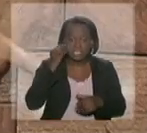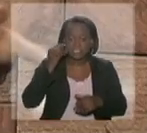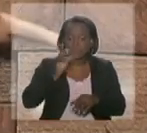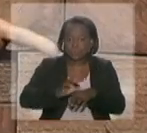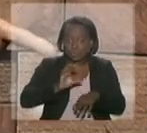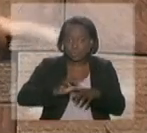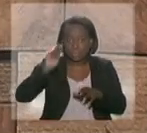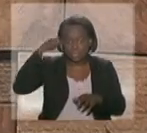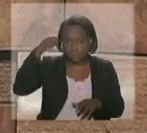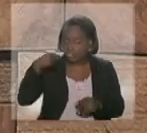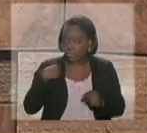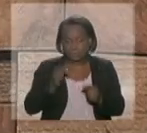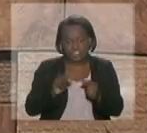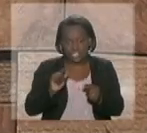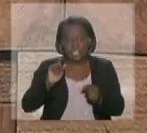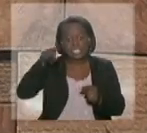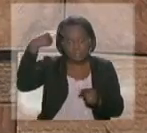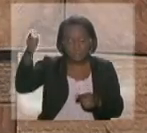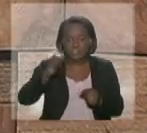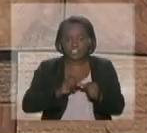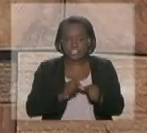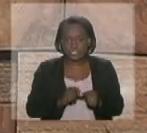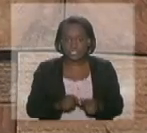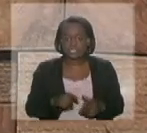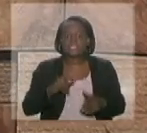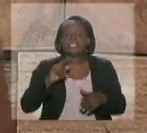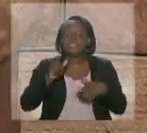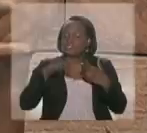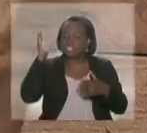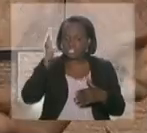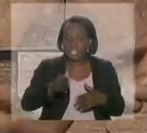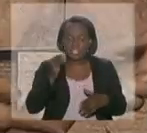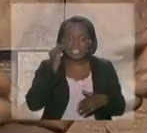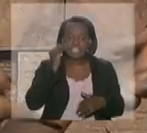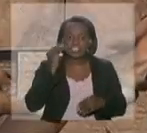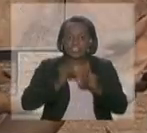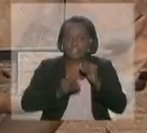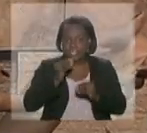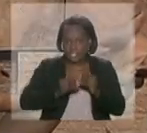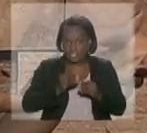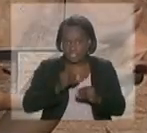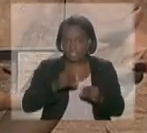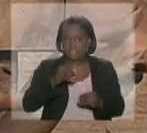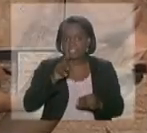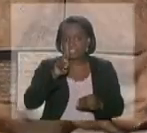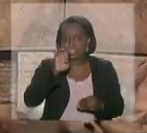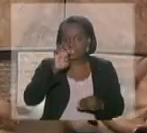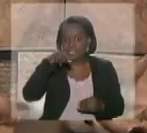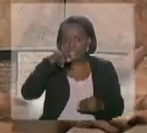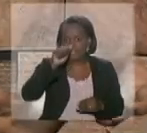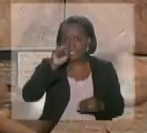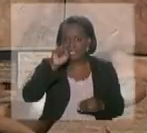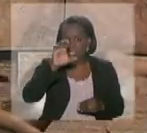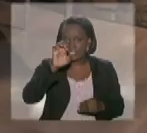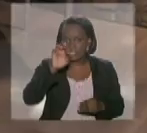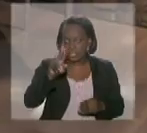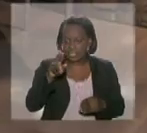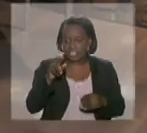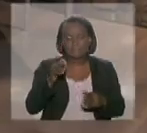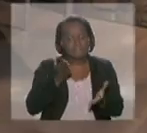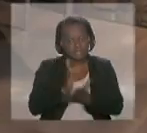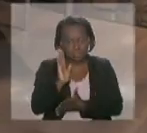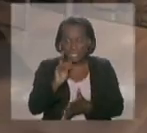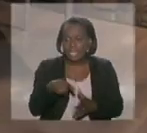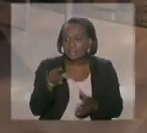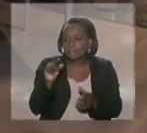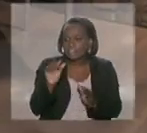atores o qual eu não fiz no início eu fiz depois e fui direto fazer o teste pra novela Renascer Renascer aí você passou quer um